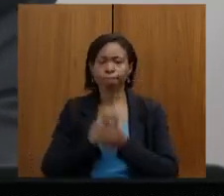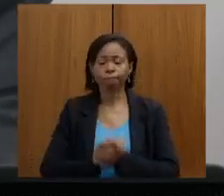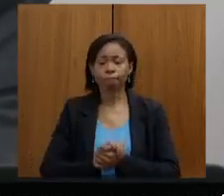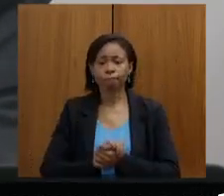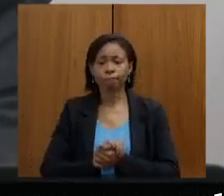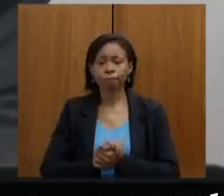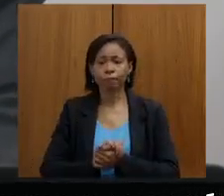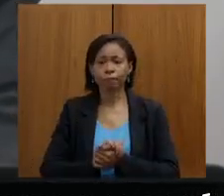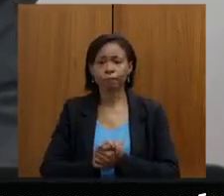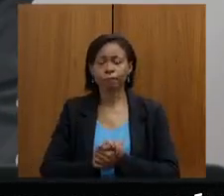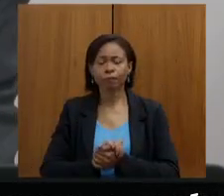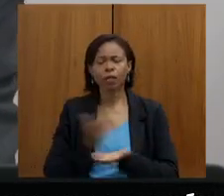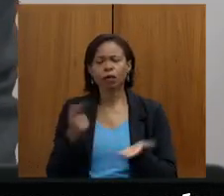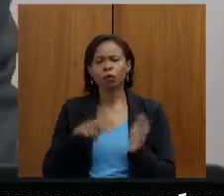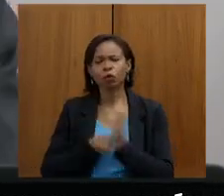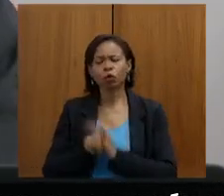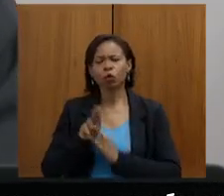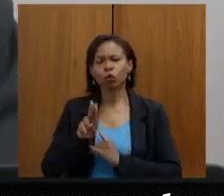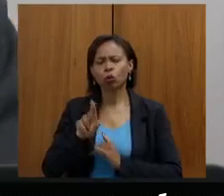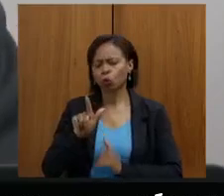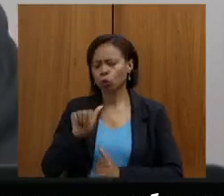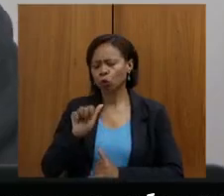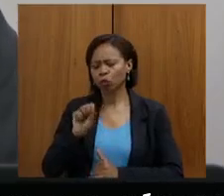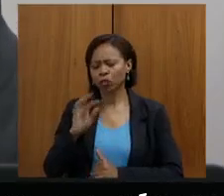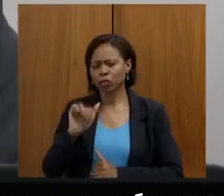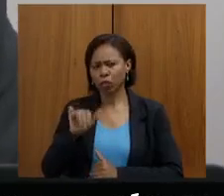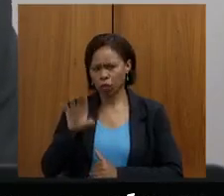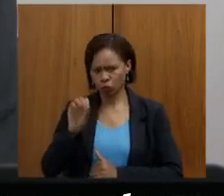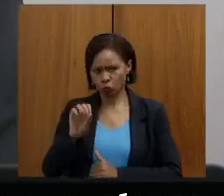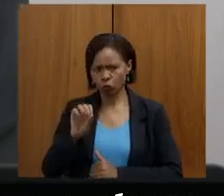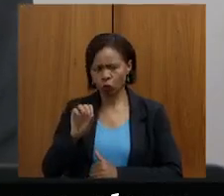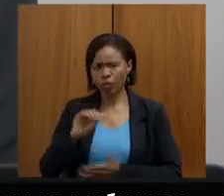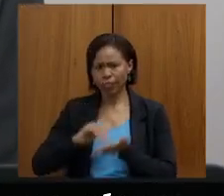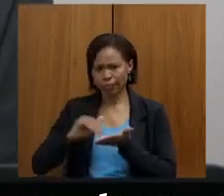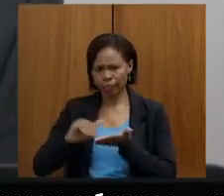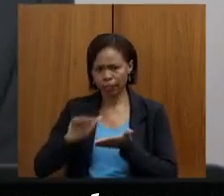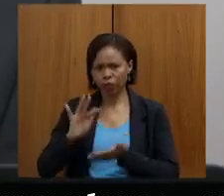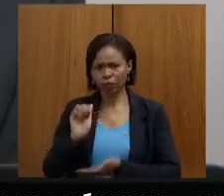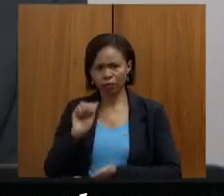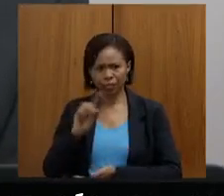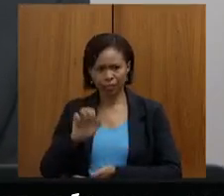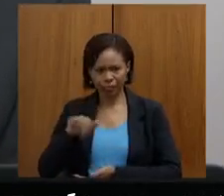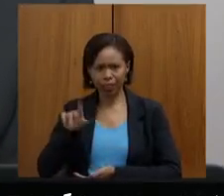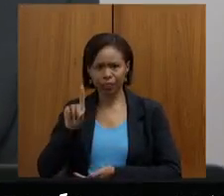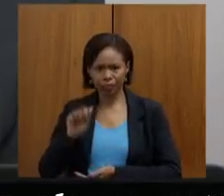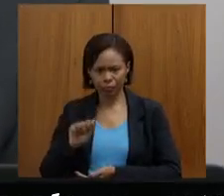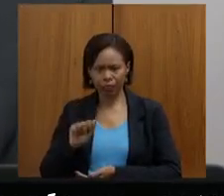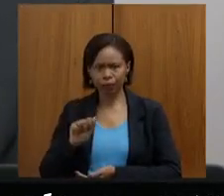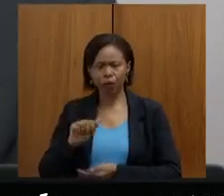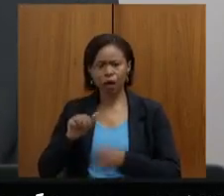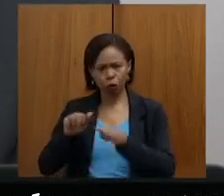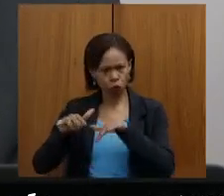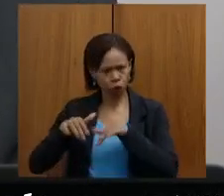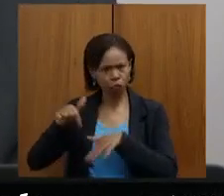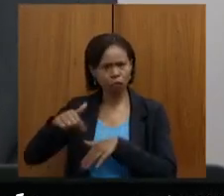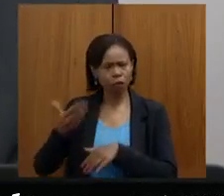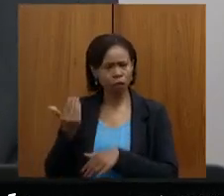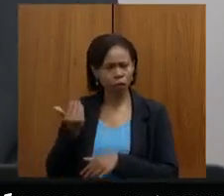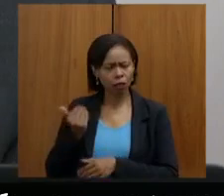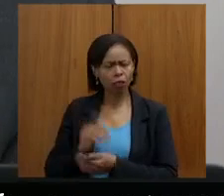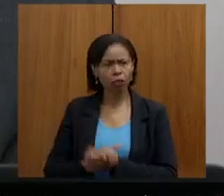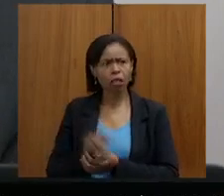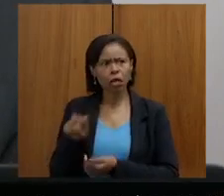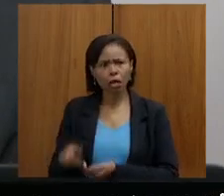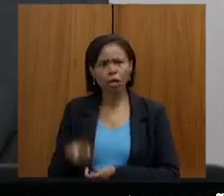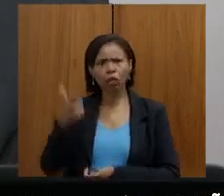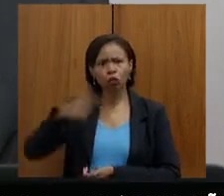senhor Gustavo de Oliveira Barbosa em audiência anterior agora do Assembleia fiscaliza ele continuou